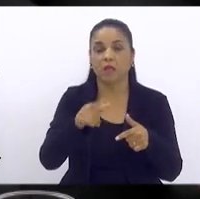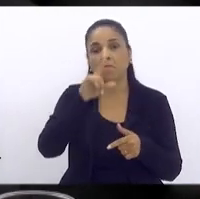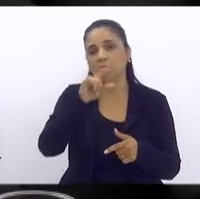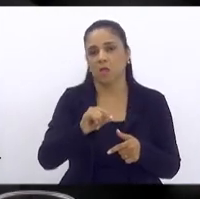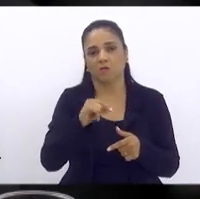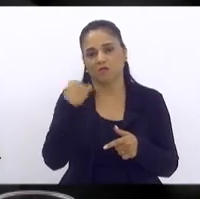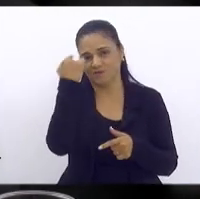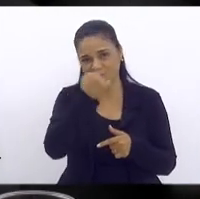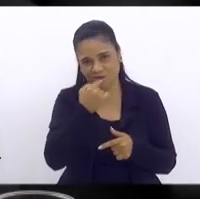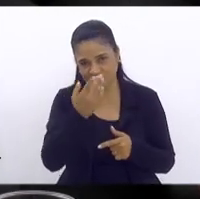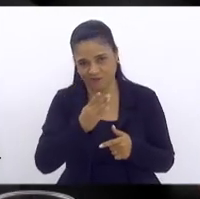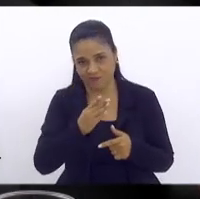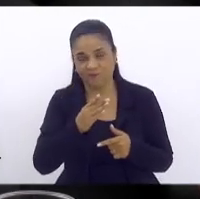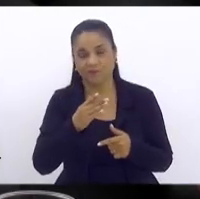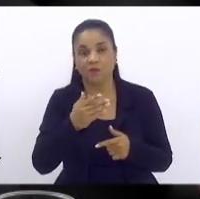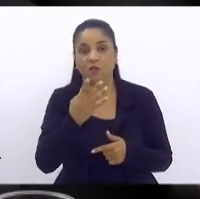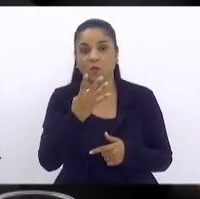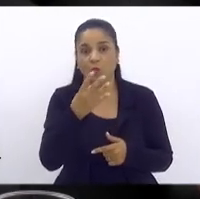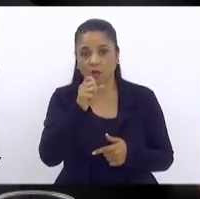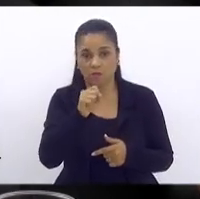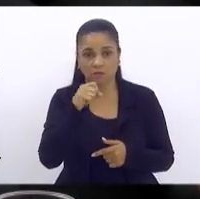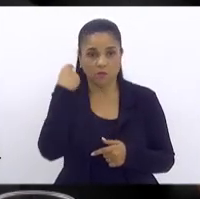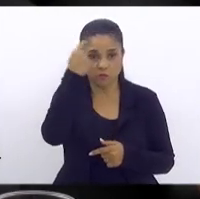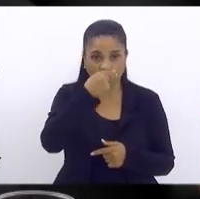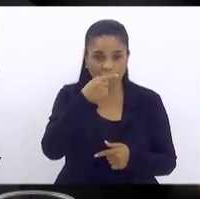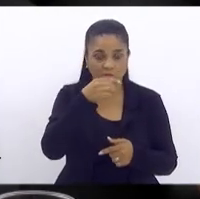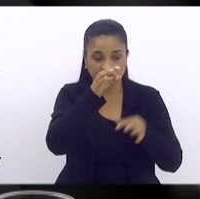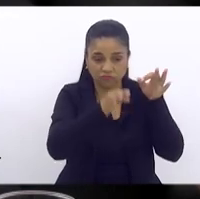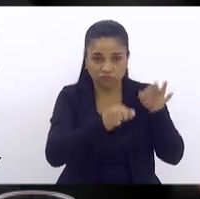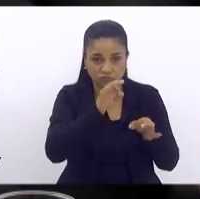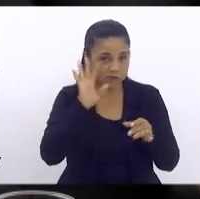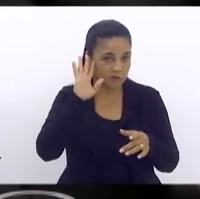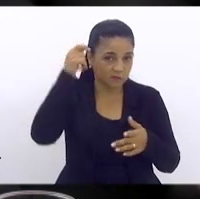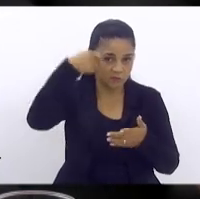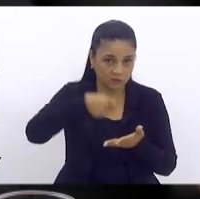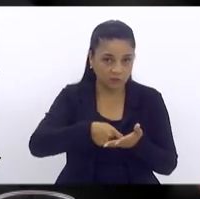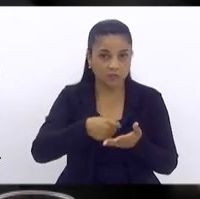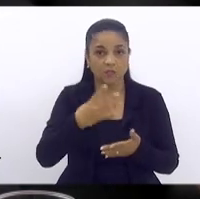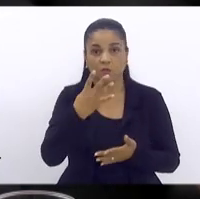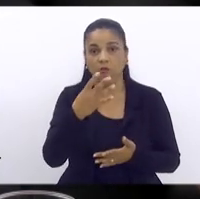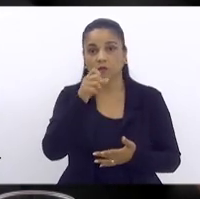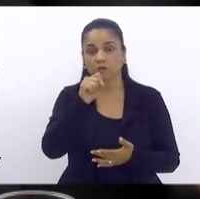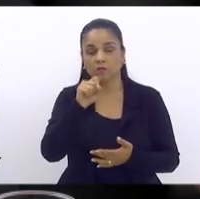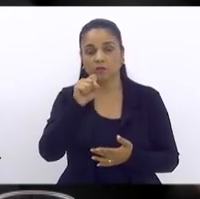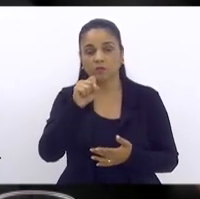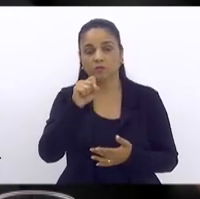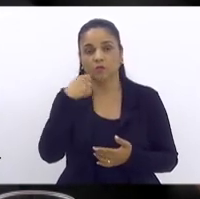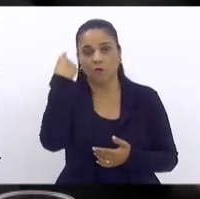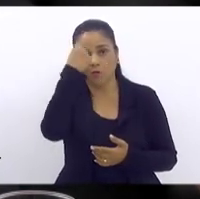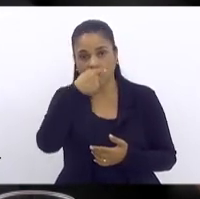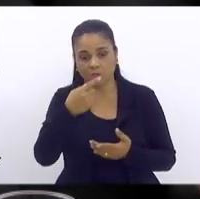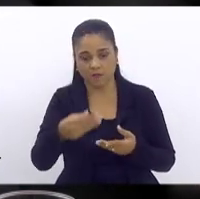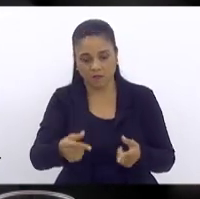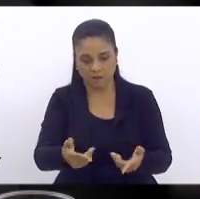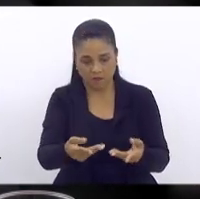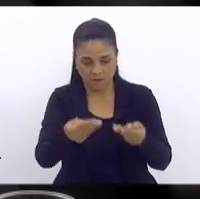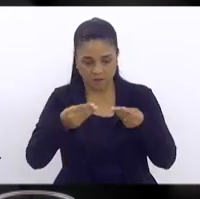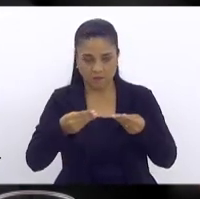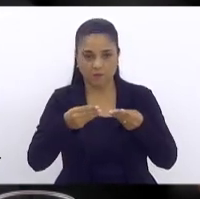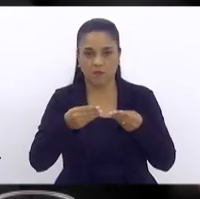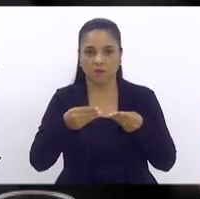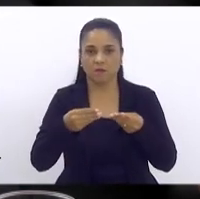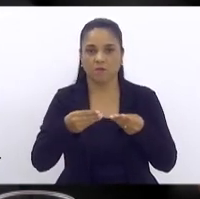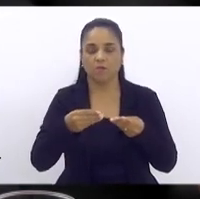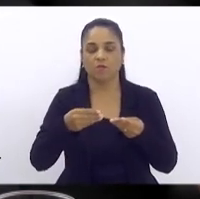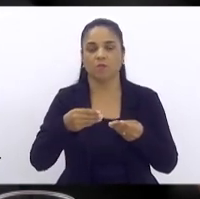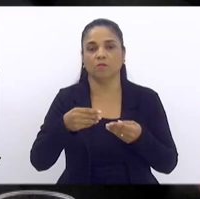ainda. E mais 48 horas para o juiz decidir, ou juíza, e mais 48 horas para receber o mandado, né, de intimação. Então, aí